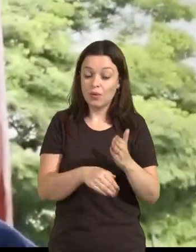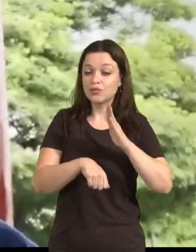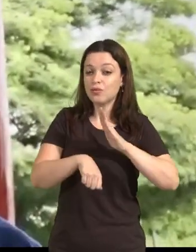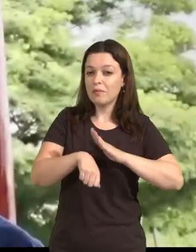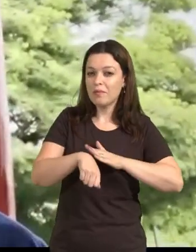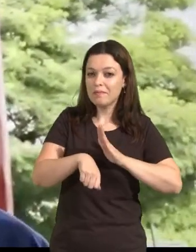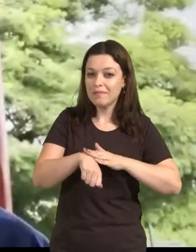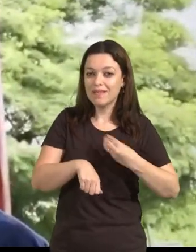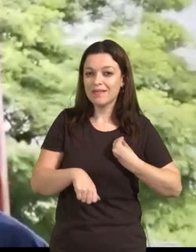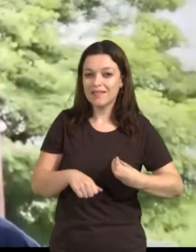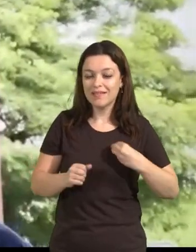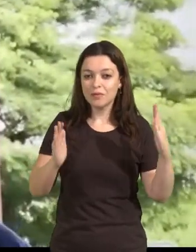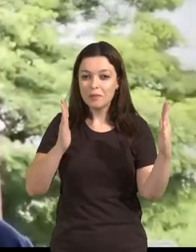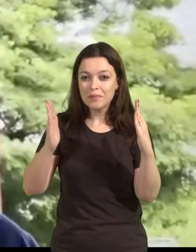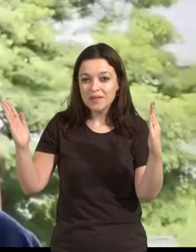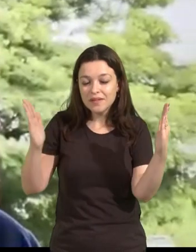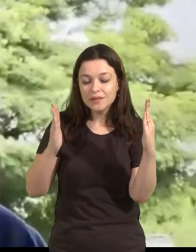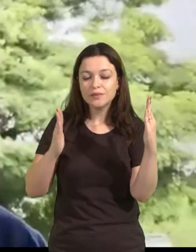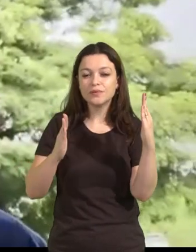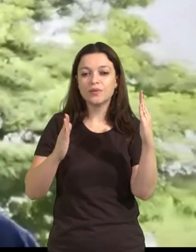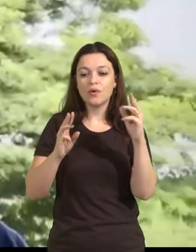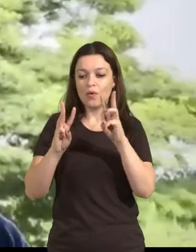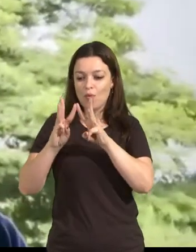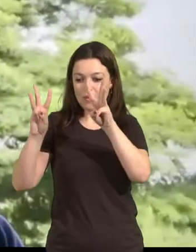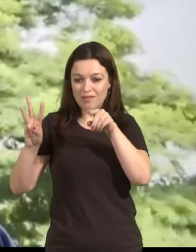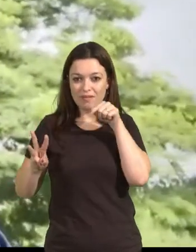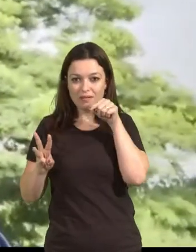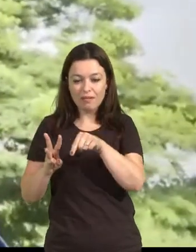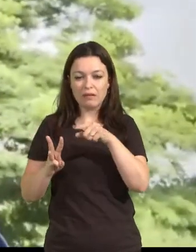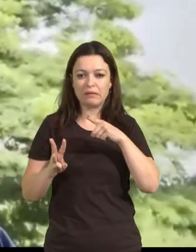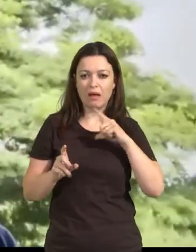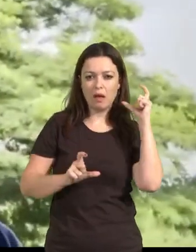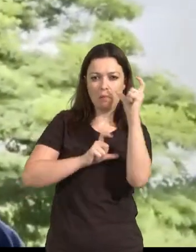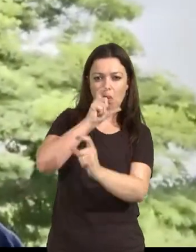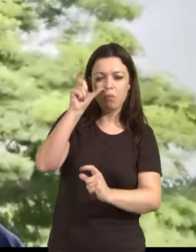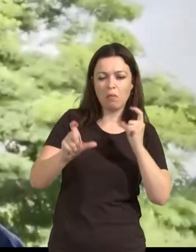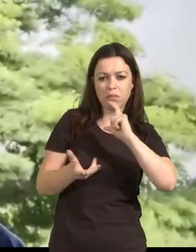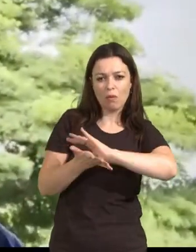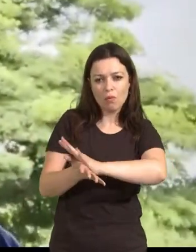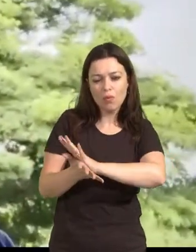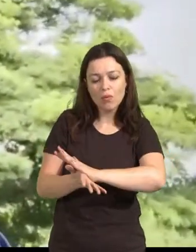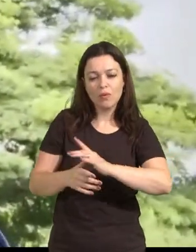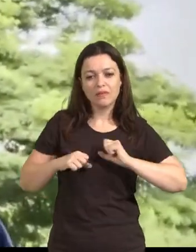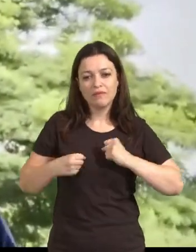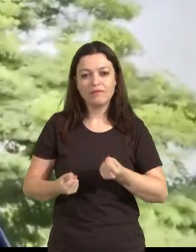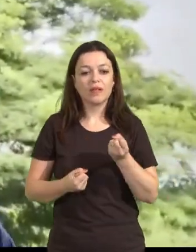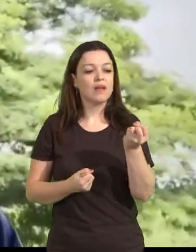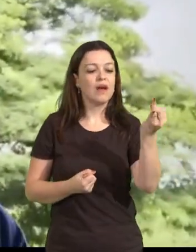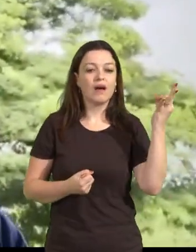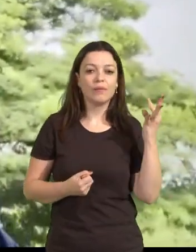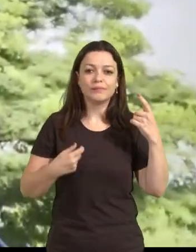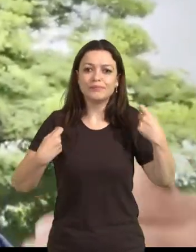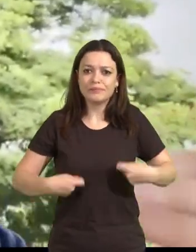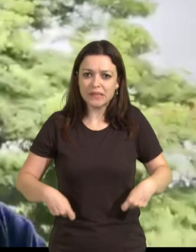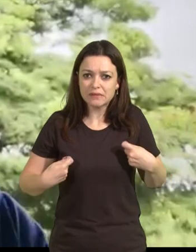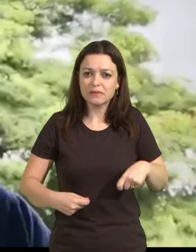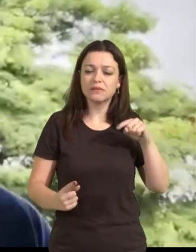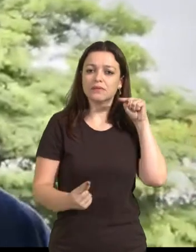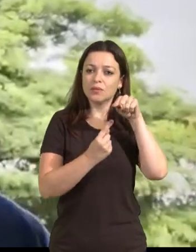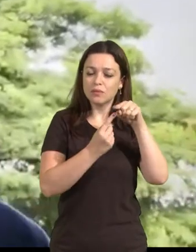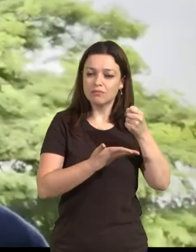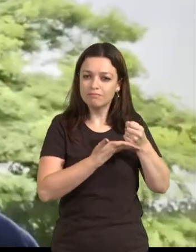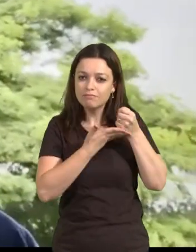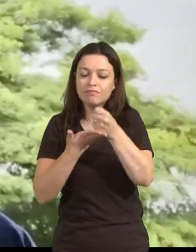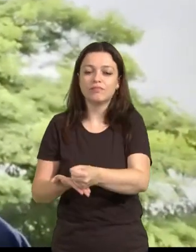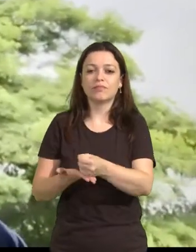gente vive, em que as universidades sofrem de ataques, de ofensas, justamente da parte de quem deveria defendê-las e